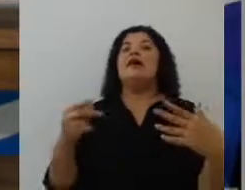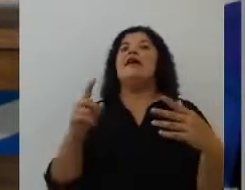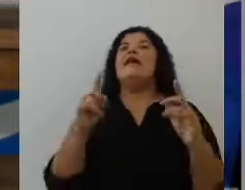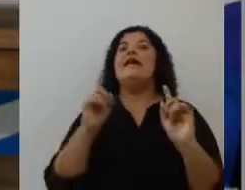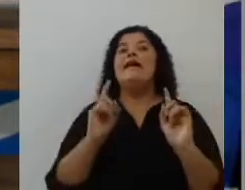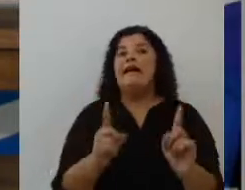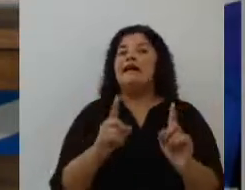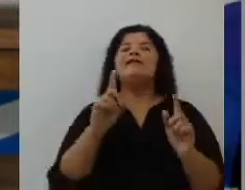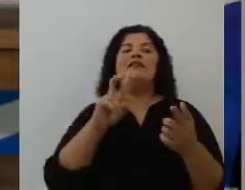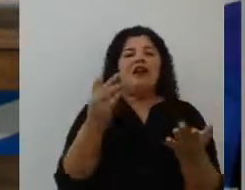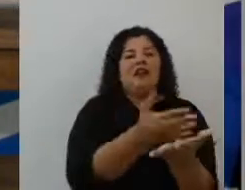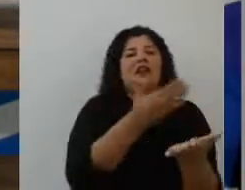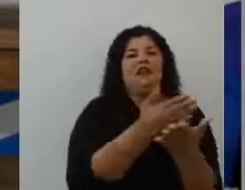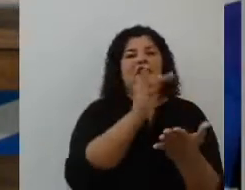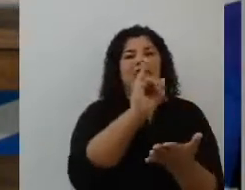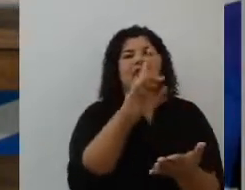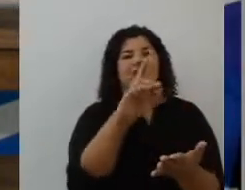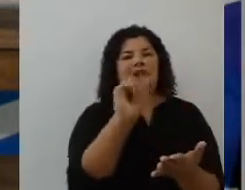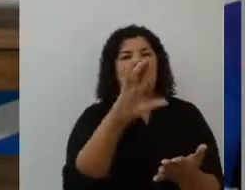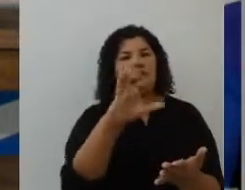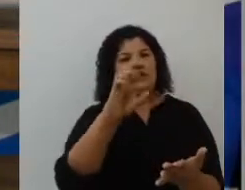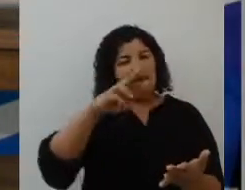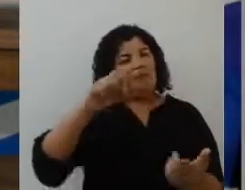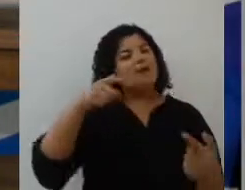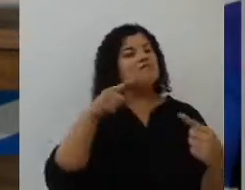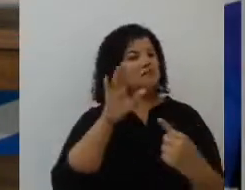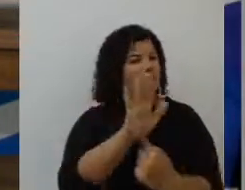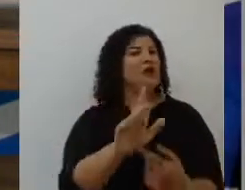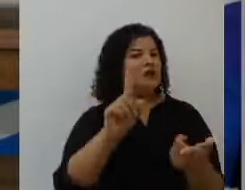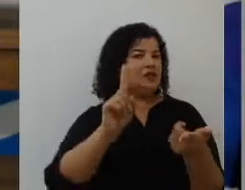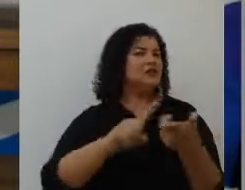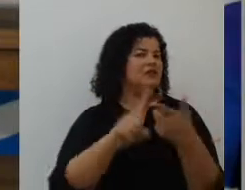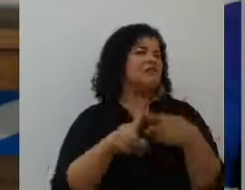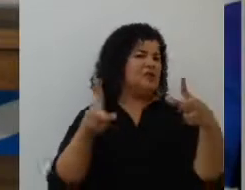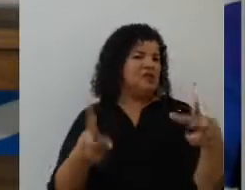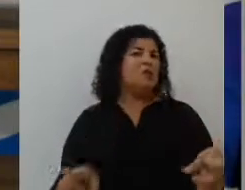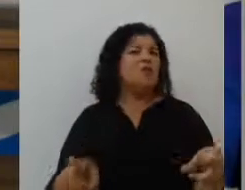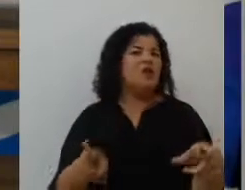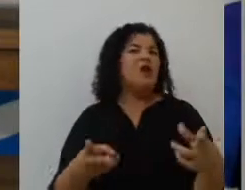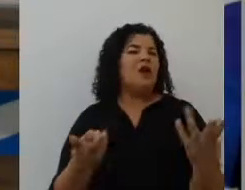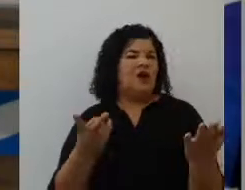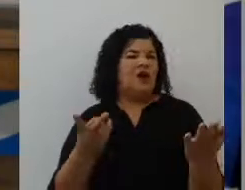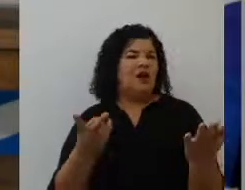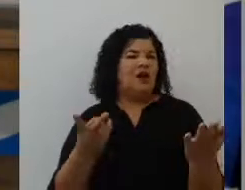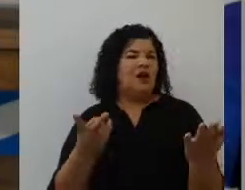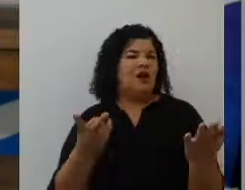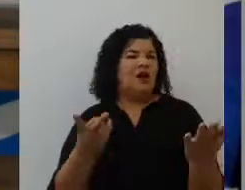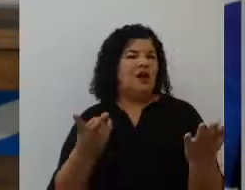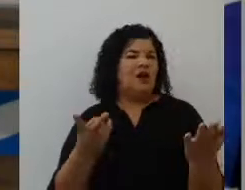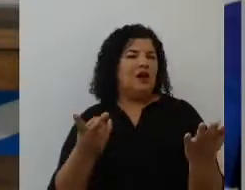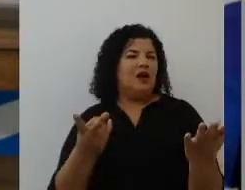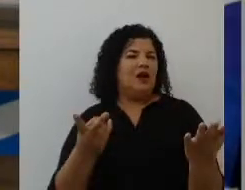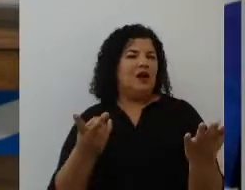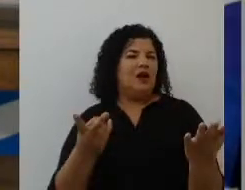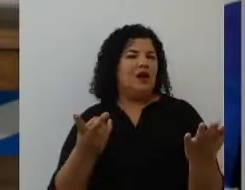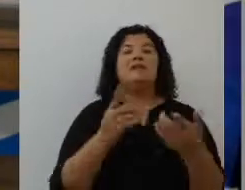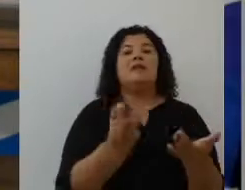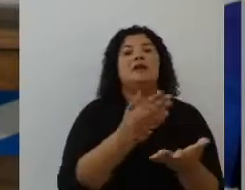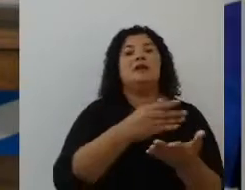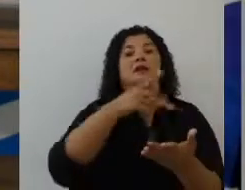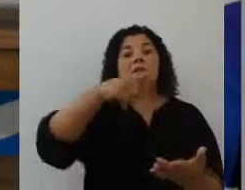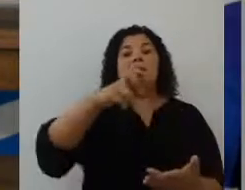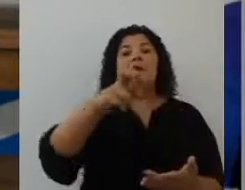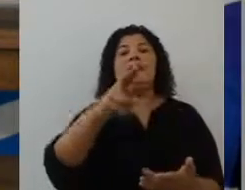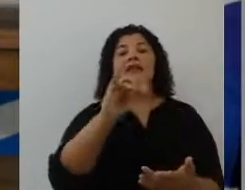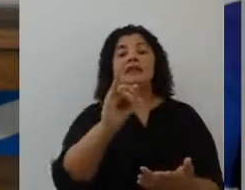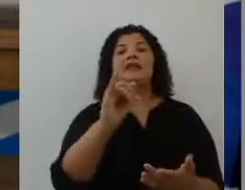obra Iracema, A Virgem dos Lábios de Mel, na obra da prosa, né, do romance indianista José de Alencar, e também na obra O Guarani, Peri. Peri